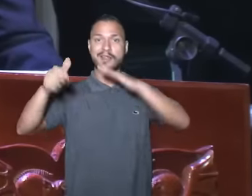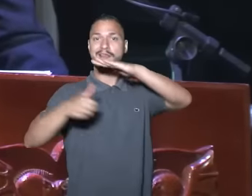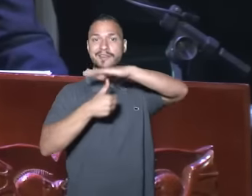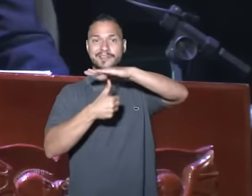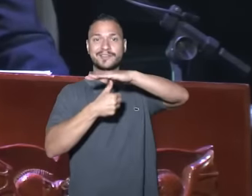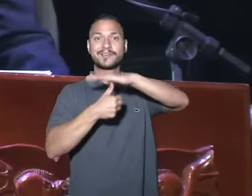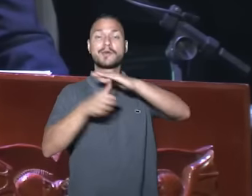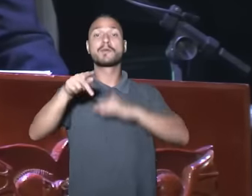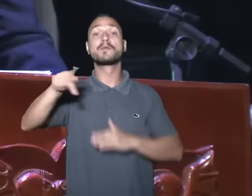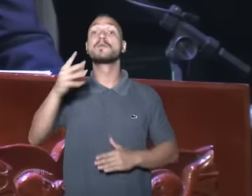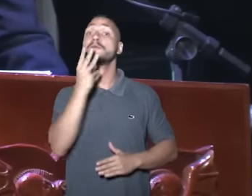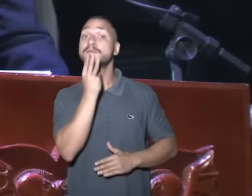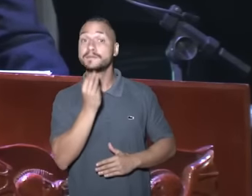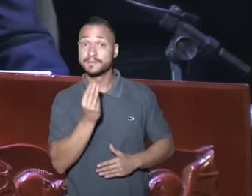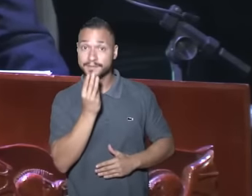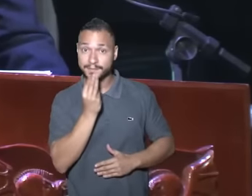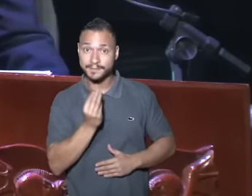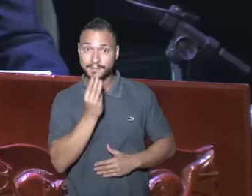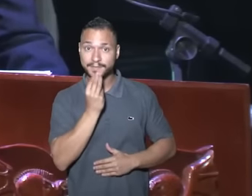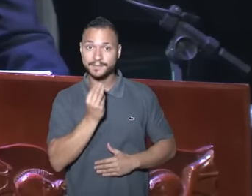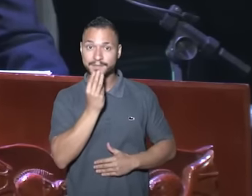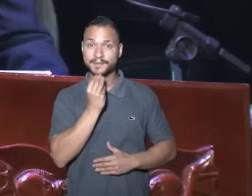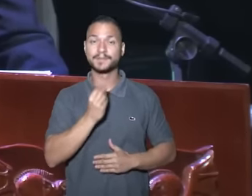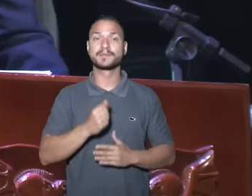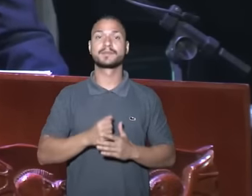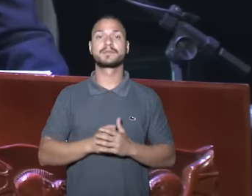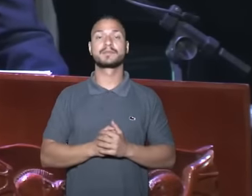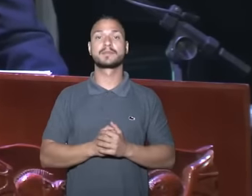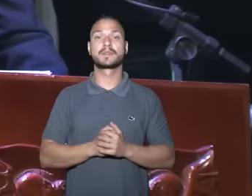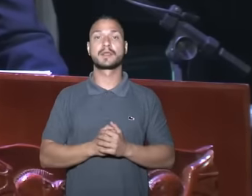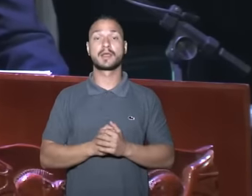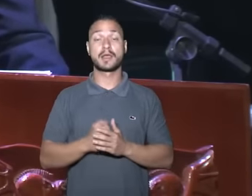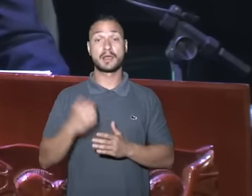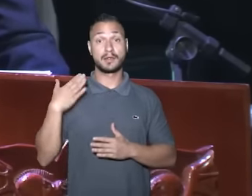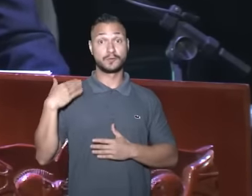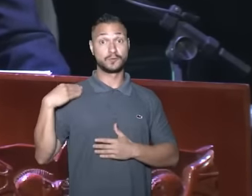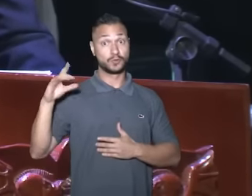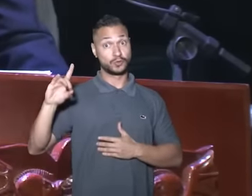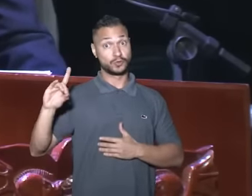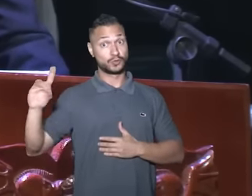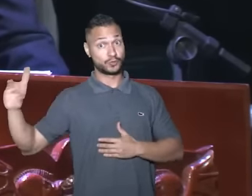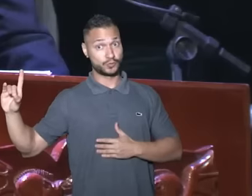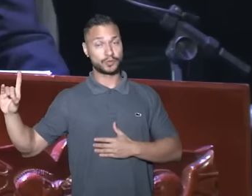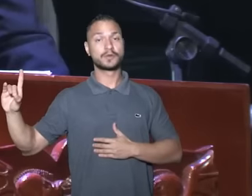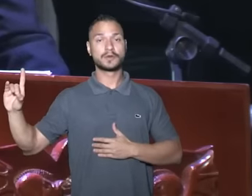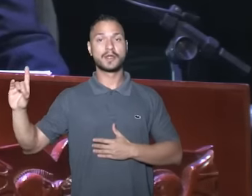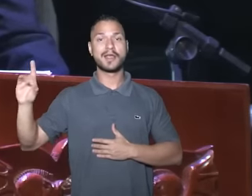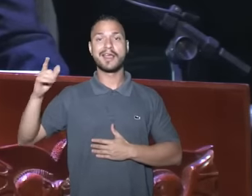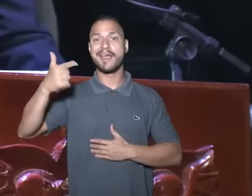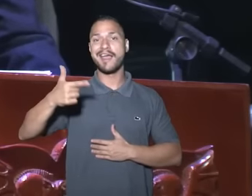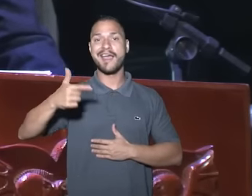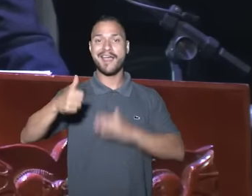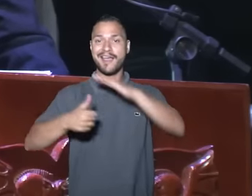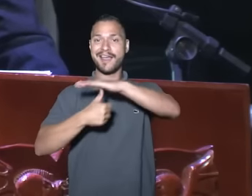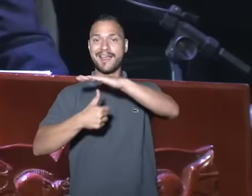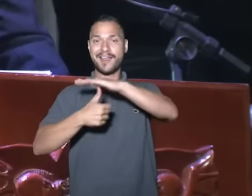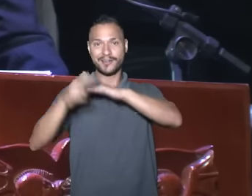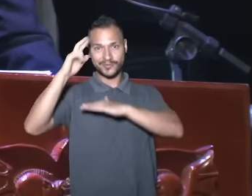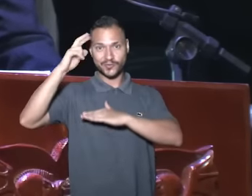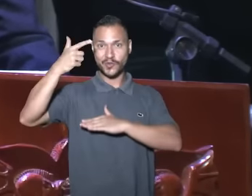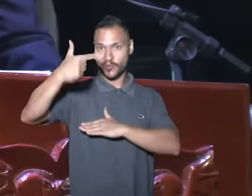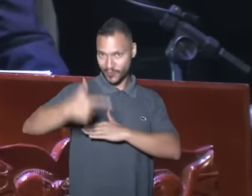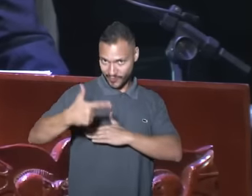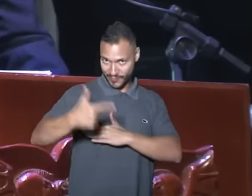Viçosa, professor Demétrios Davi da Silva. À sua direita, a vice-reitora, professora